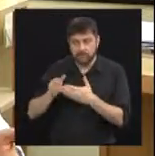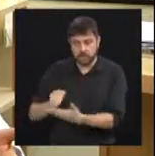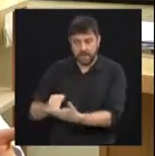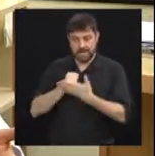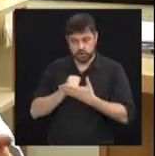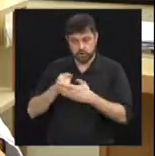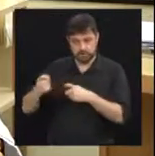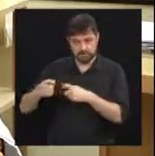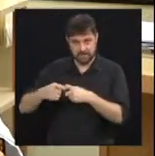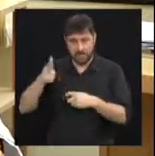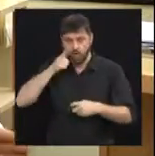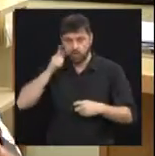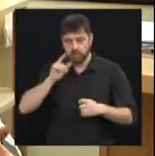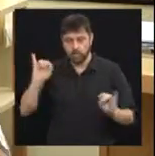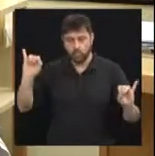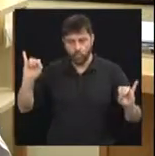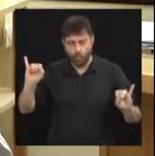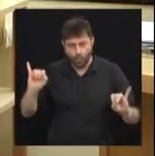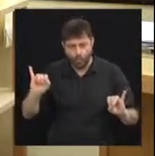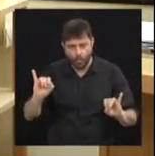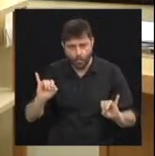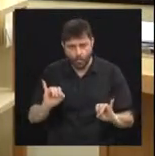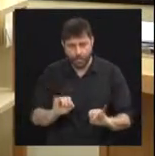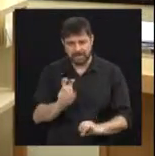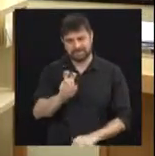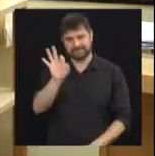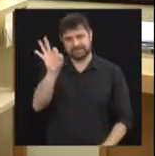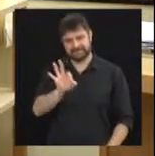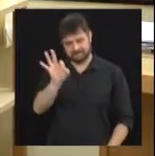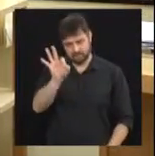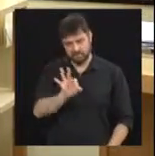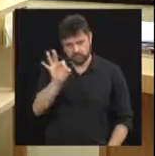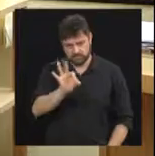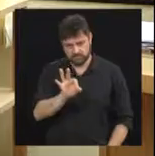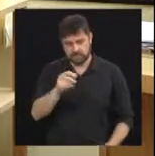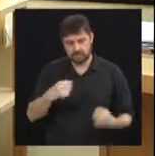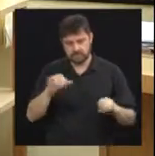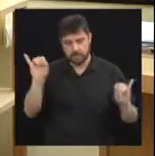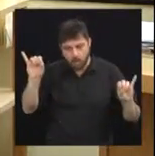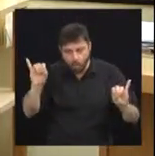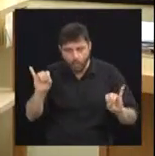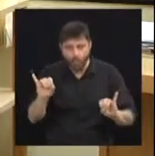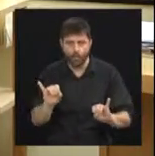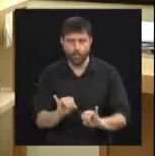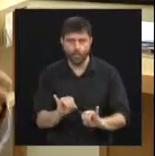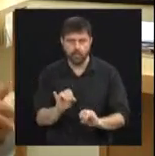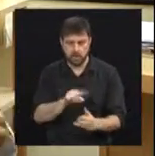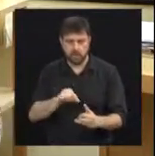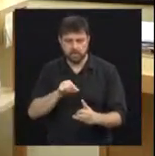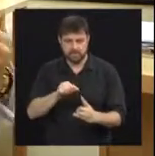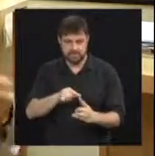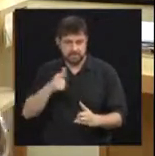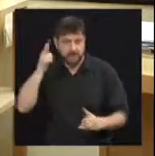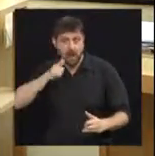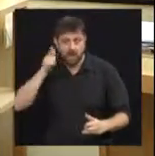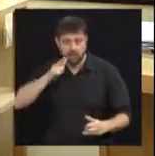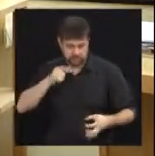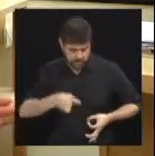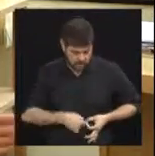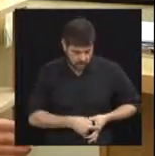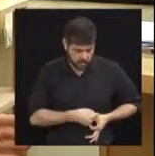ajuda médica e consigam reduzir no mínimo em 5% sua massa corpórea para que a sua chance